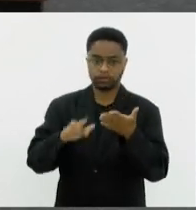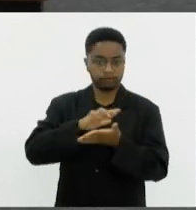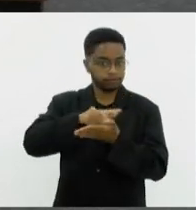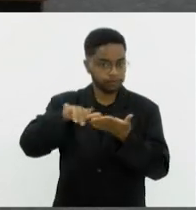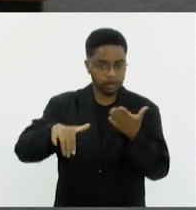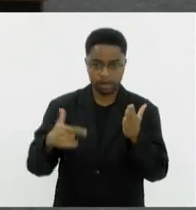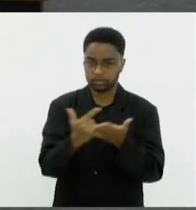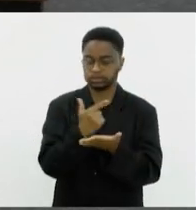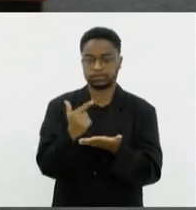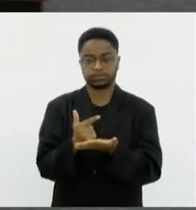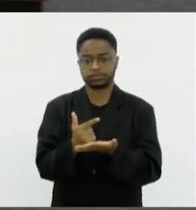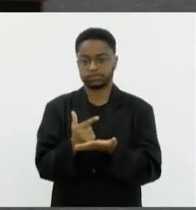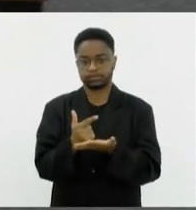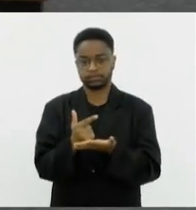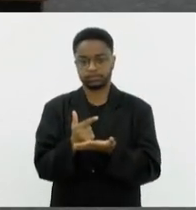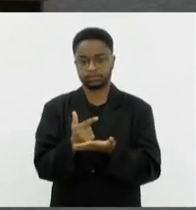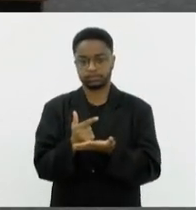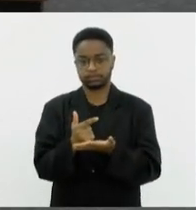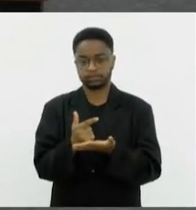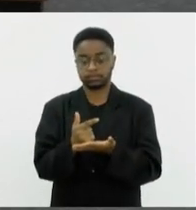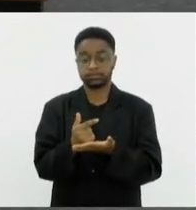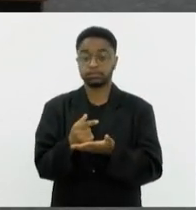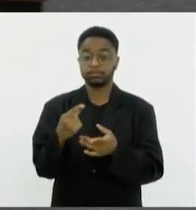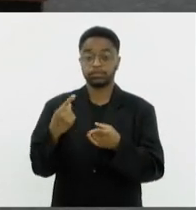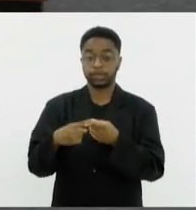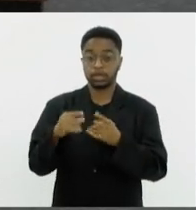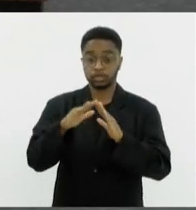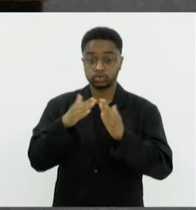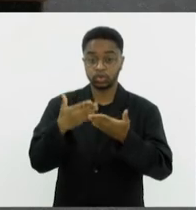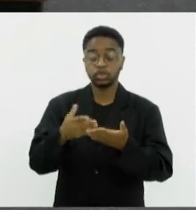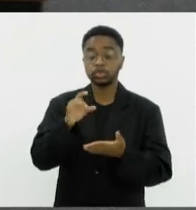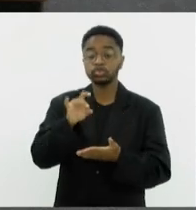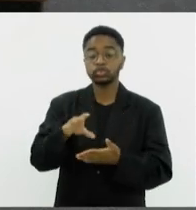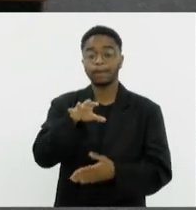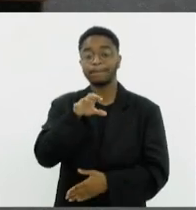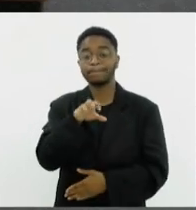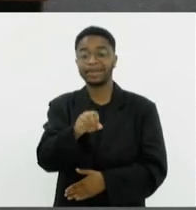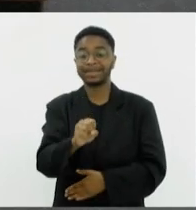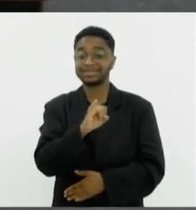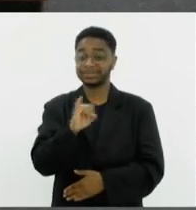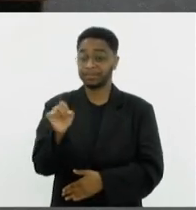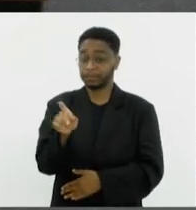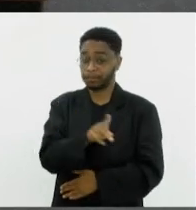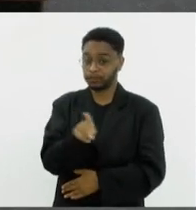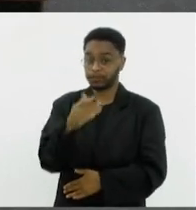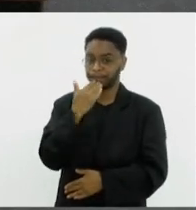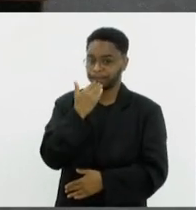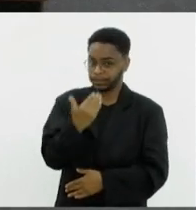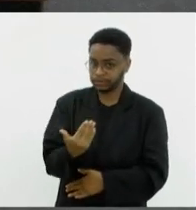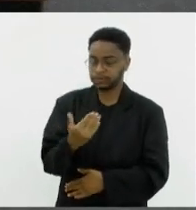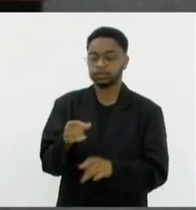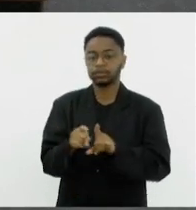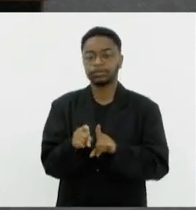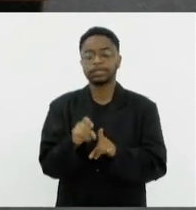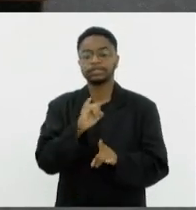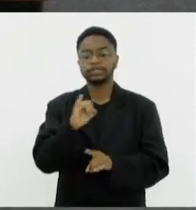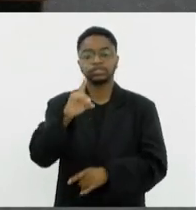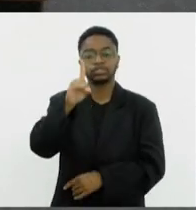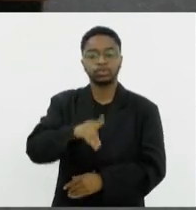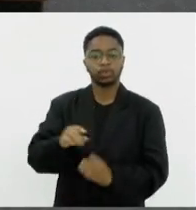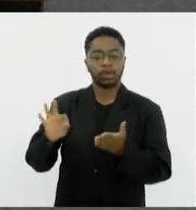centenas de livros que a escola só acolhe se o professor pedir e a direção assinar.